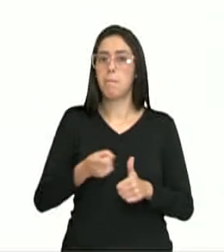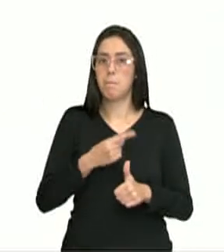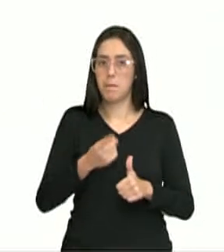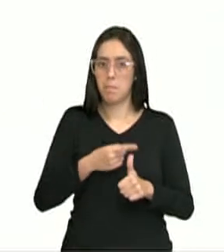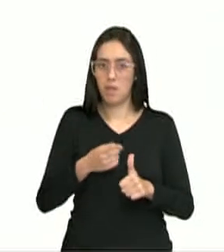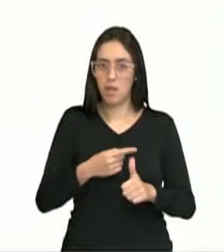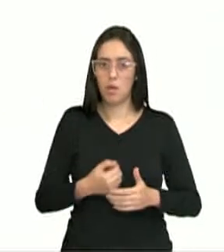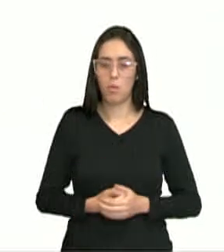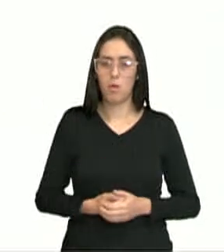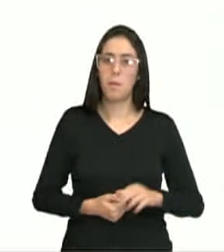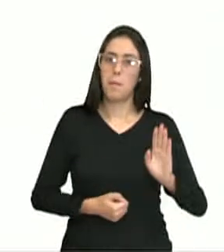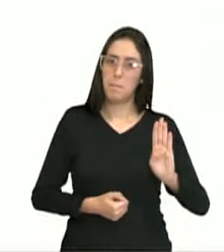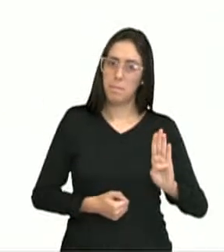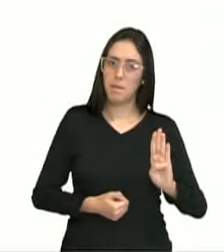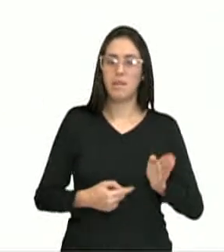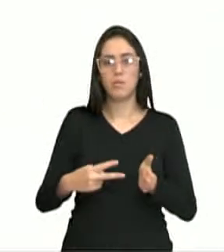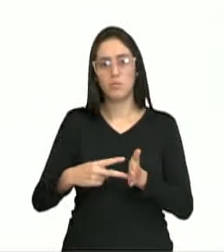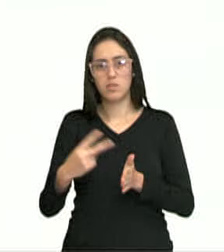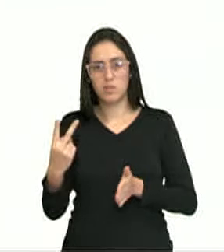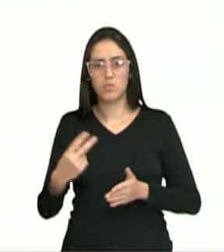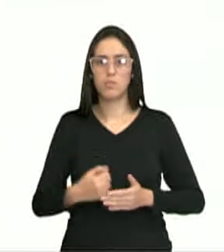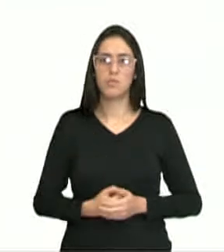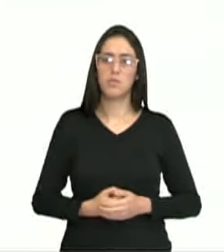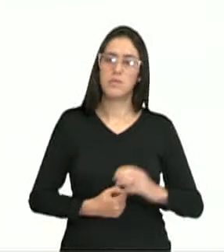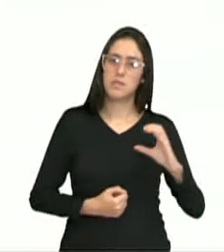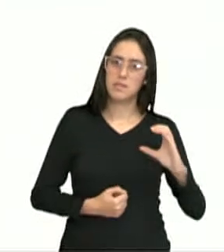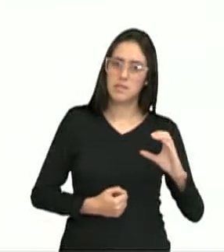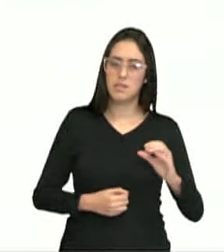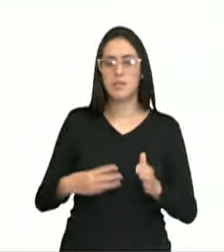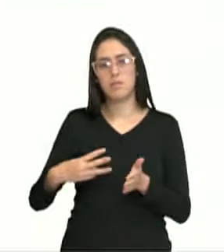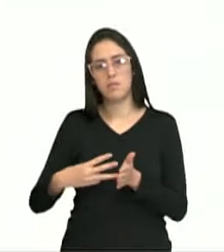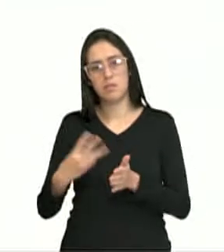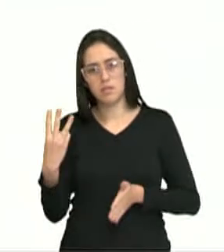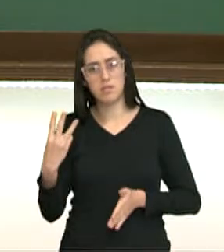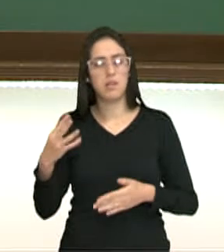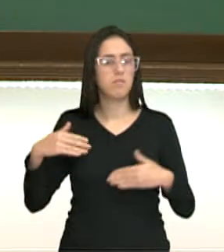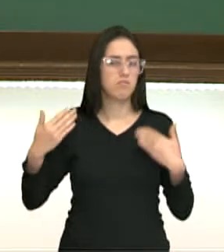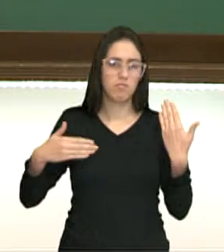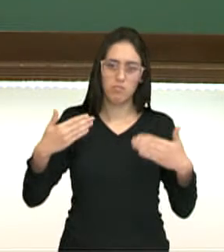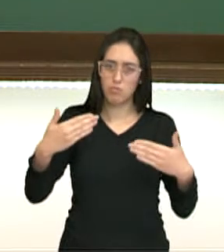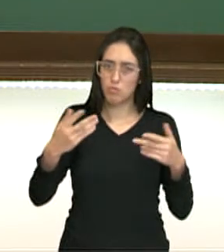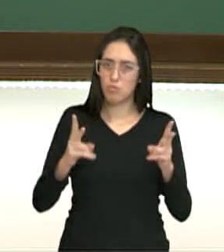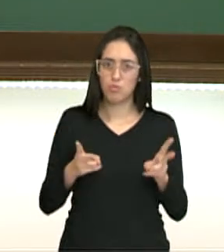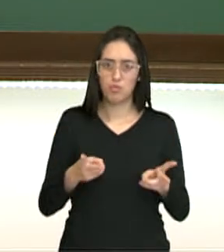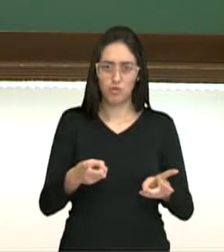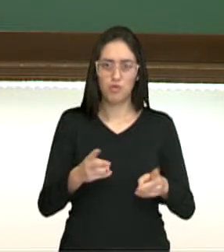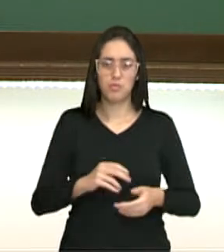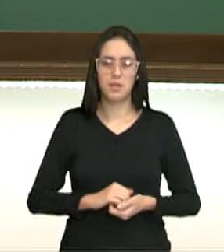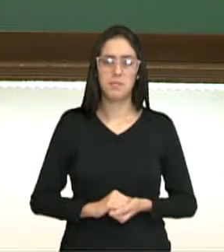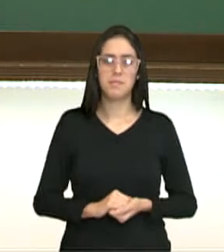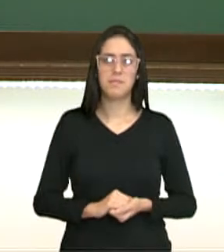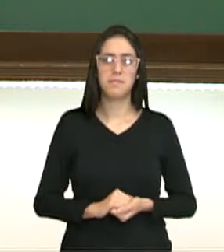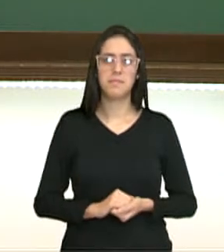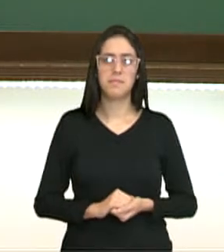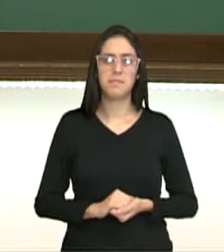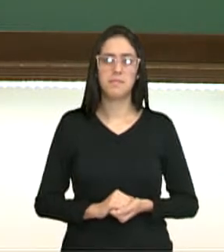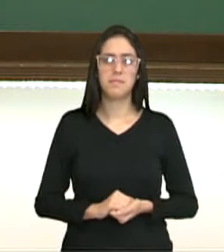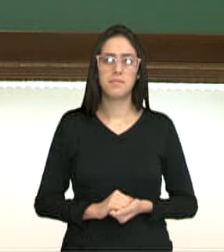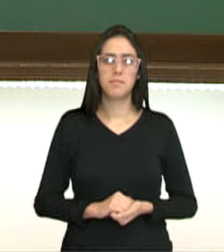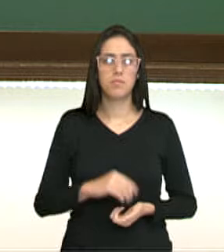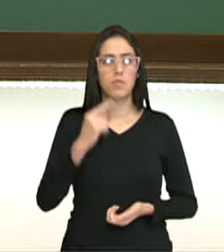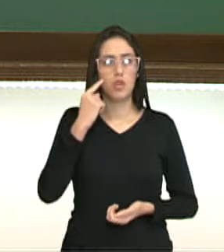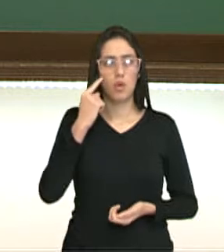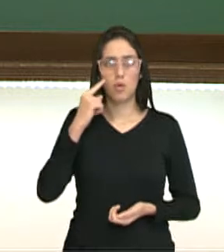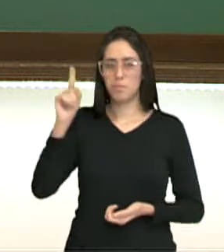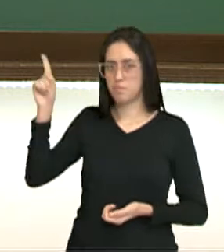é o segundo, C é o terceiro e assim sucessivamente, tá? Olha aqui,